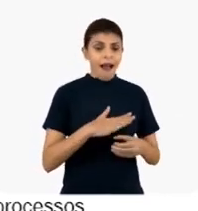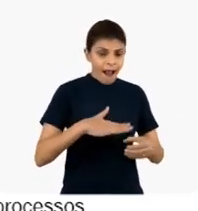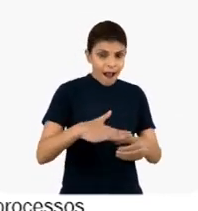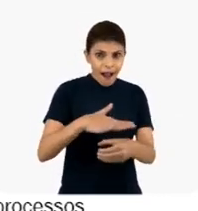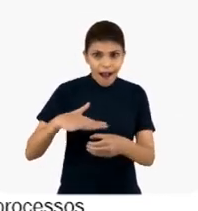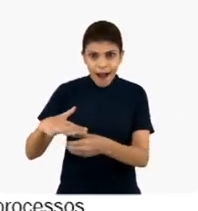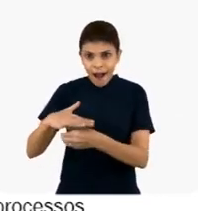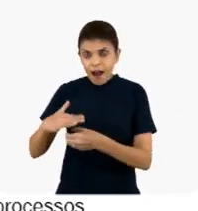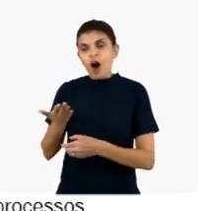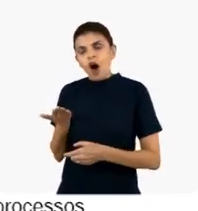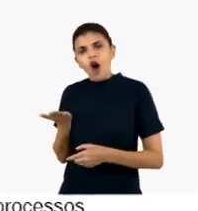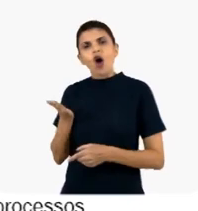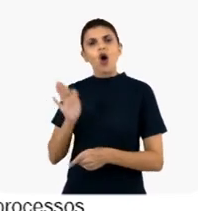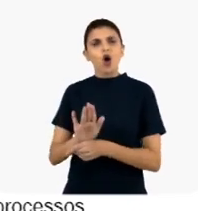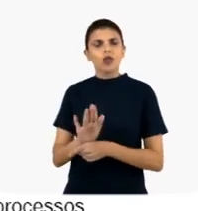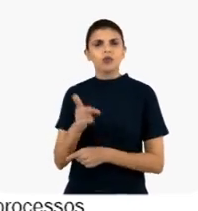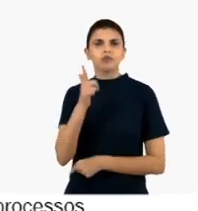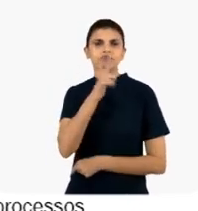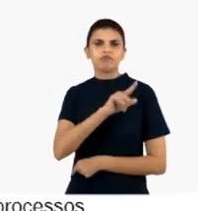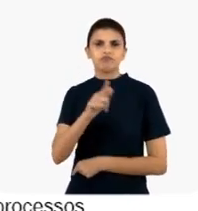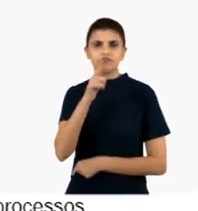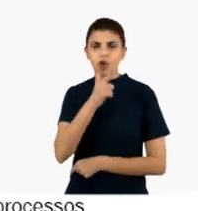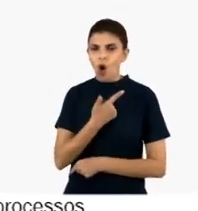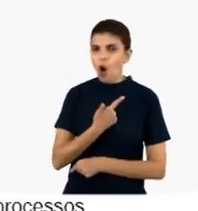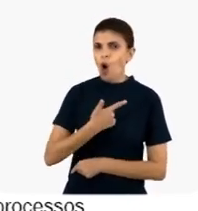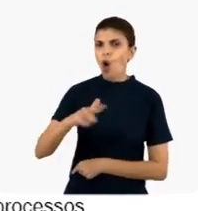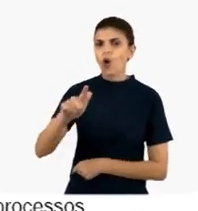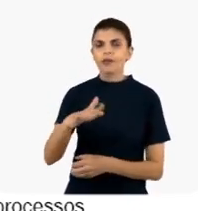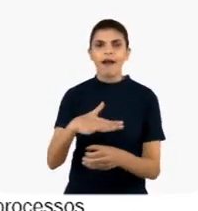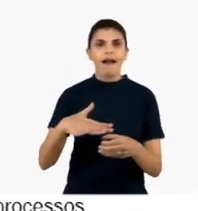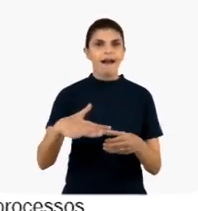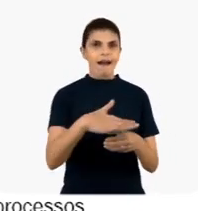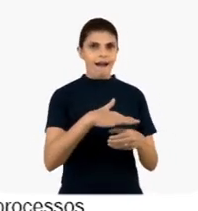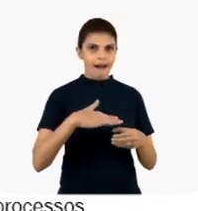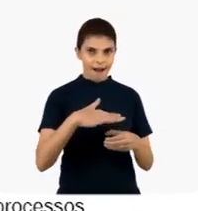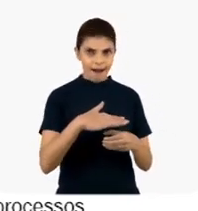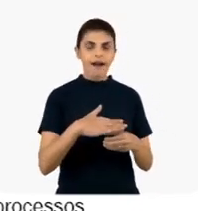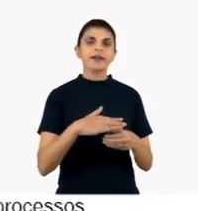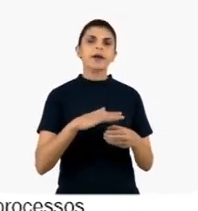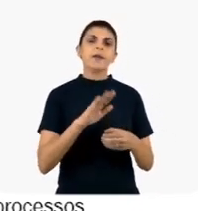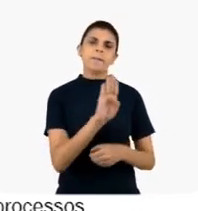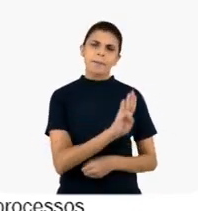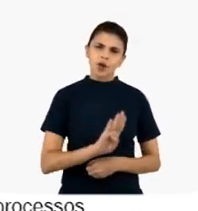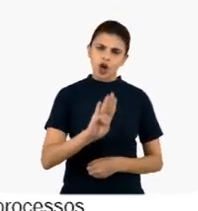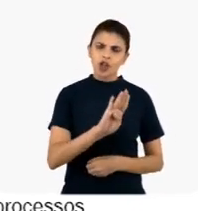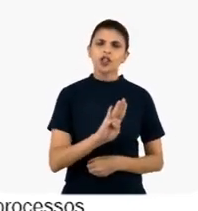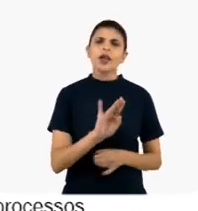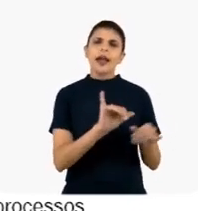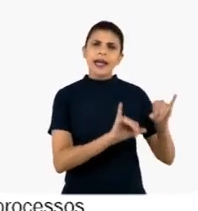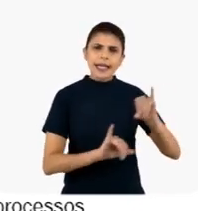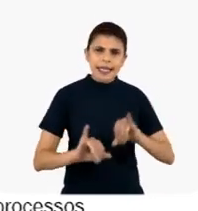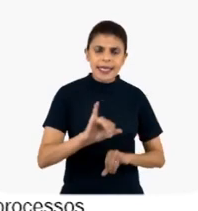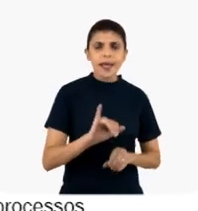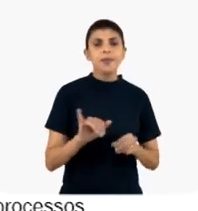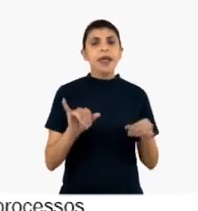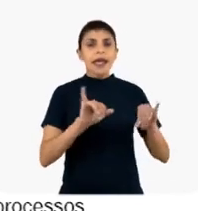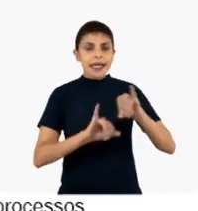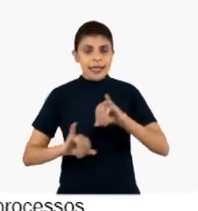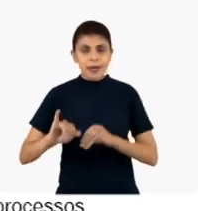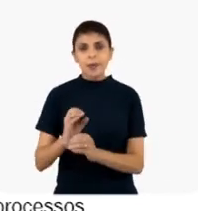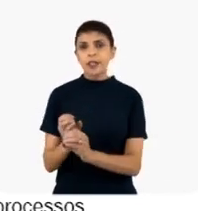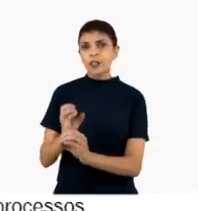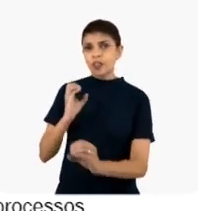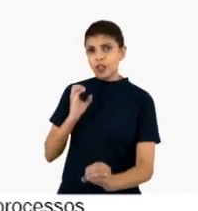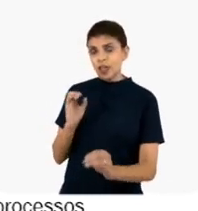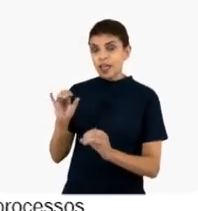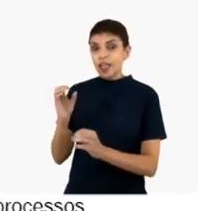destas áreas contribui diretamente com outras áreas afins, biologia química, a química engenharia,